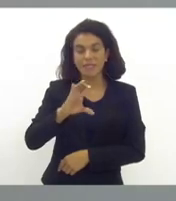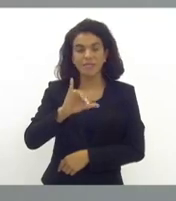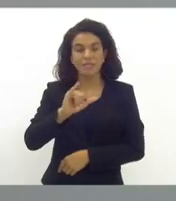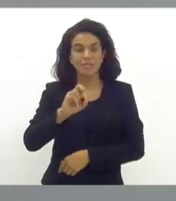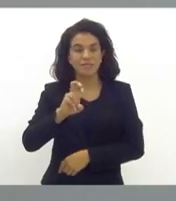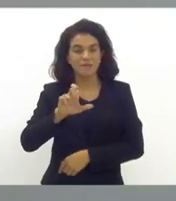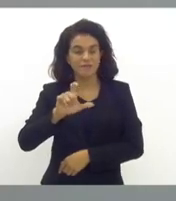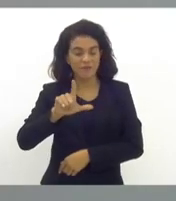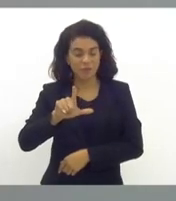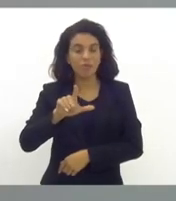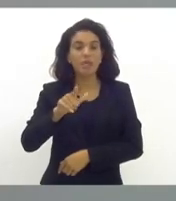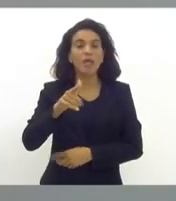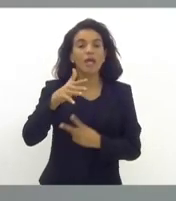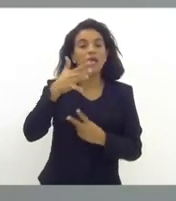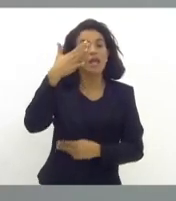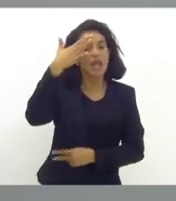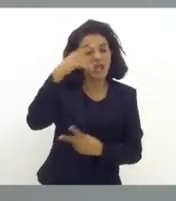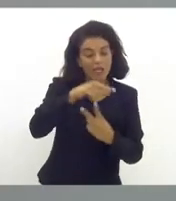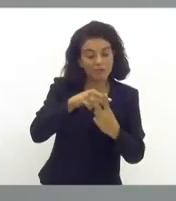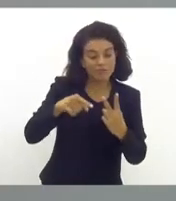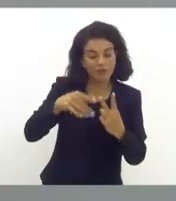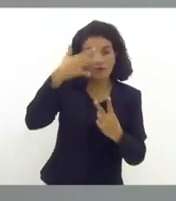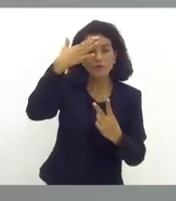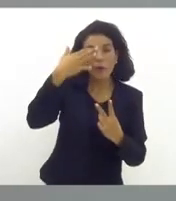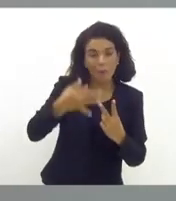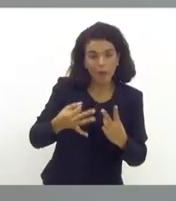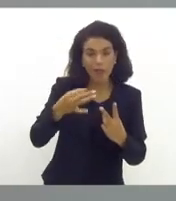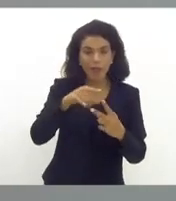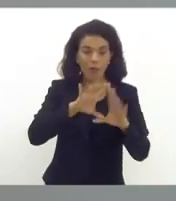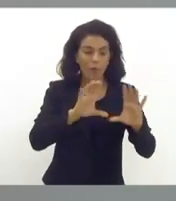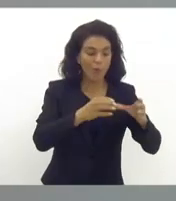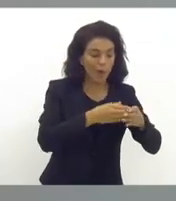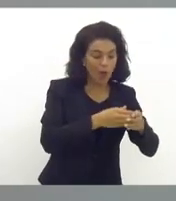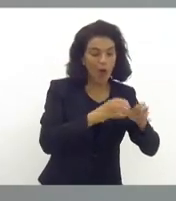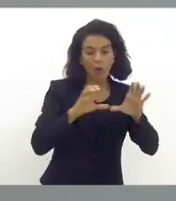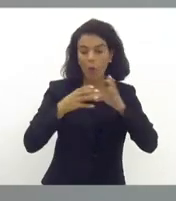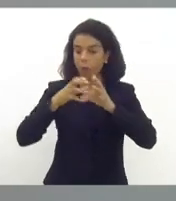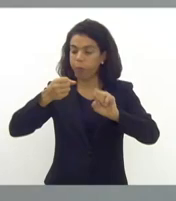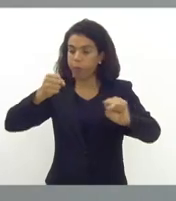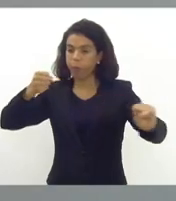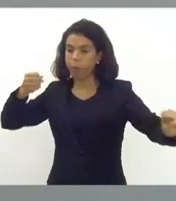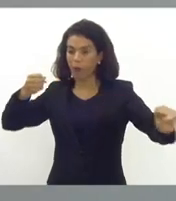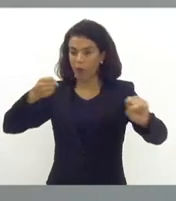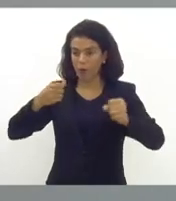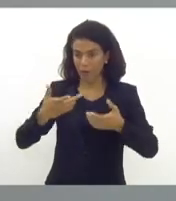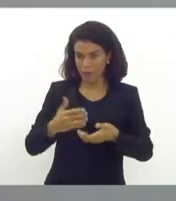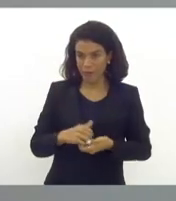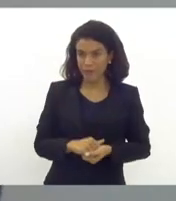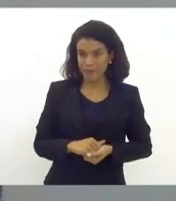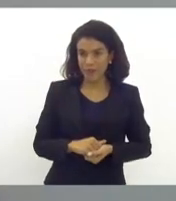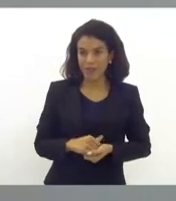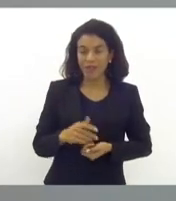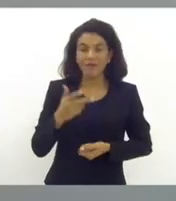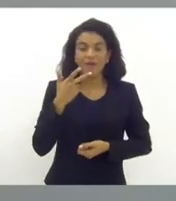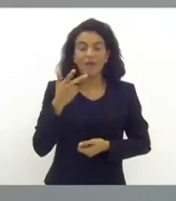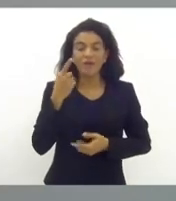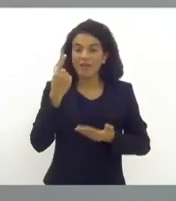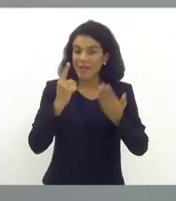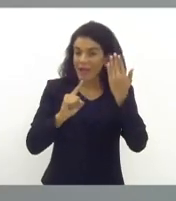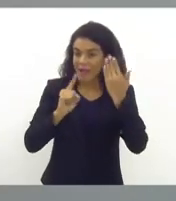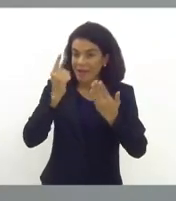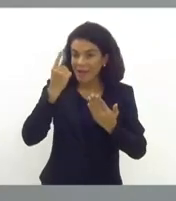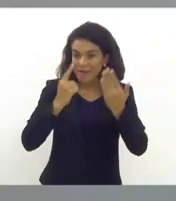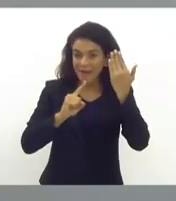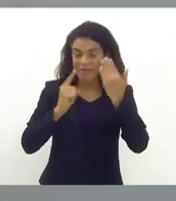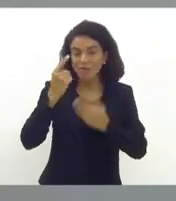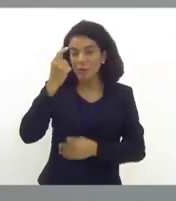as distinções entre um bloco e outro entre um evento e outro você a gente está tratando aqui de carnaval já